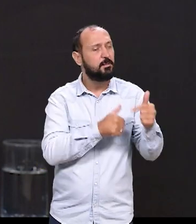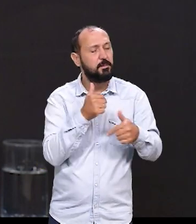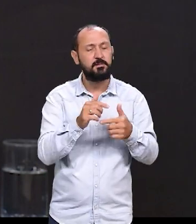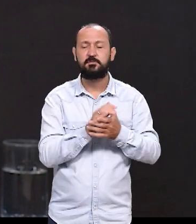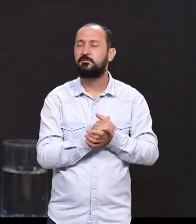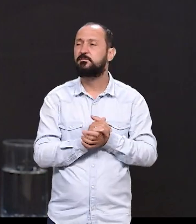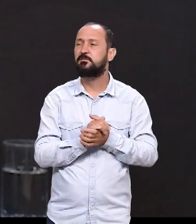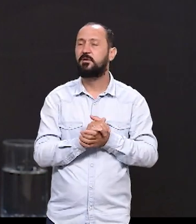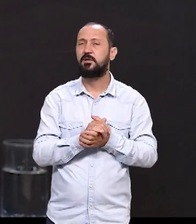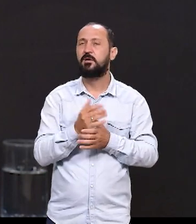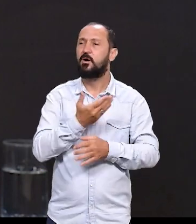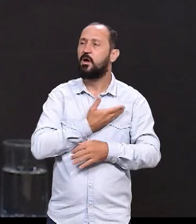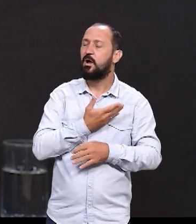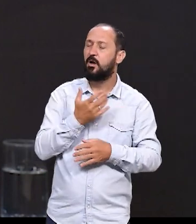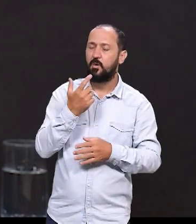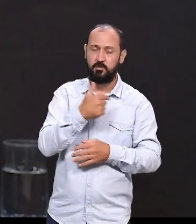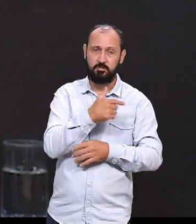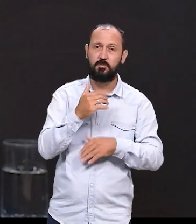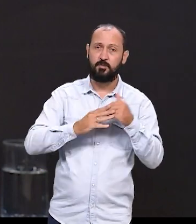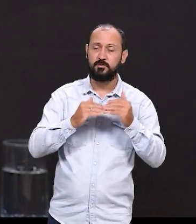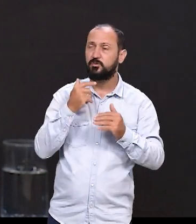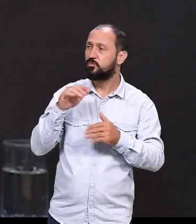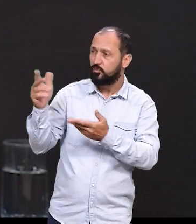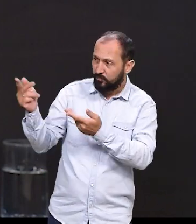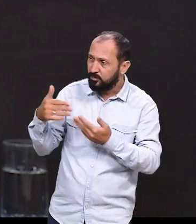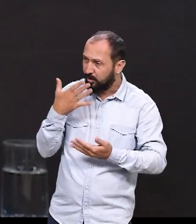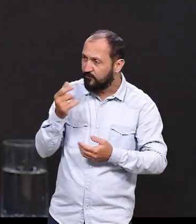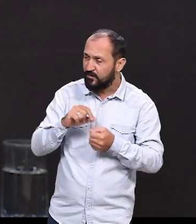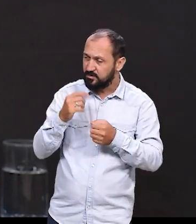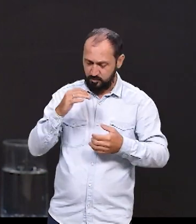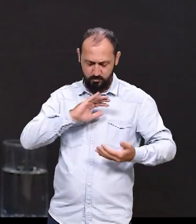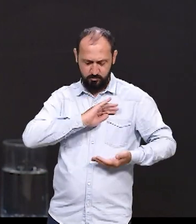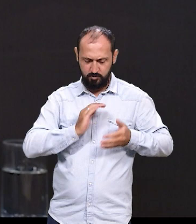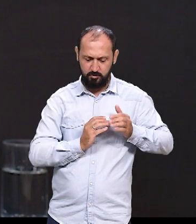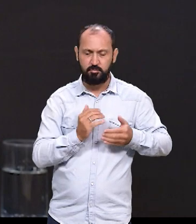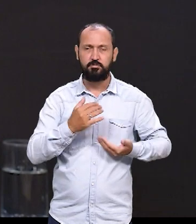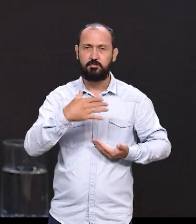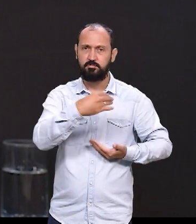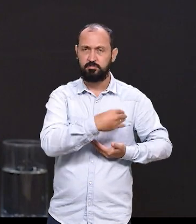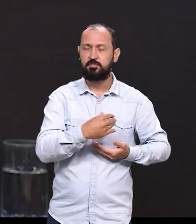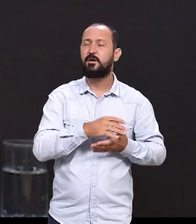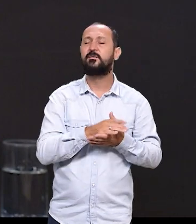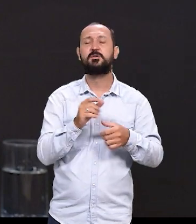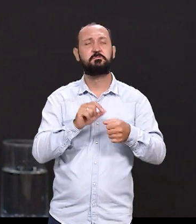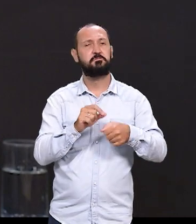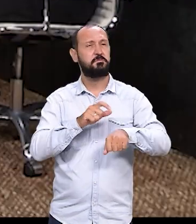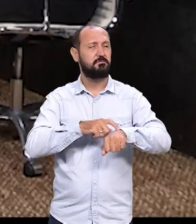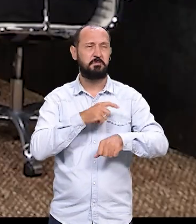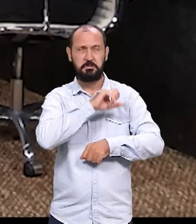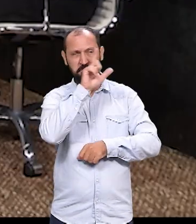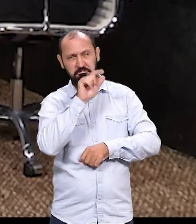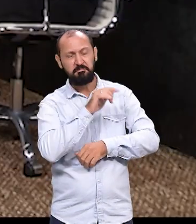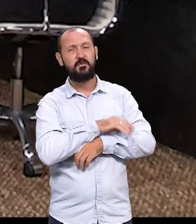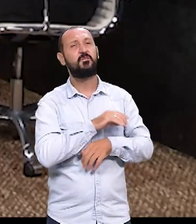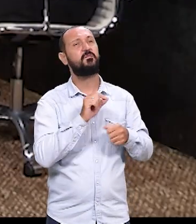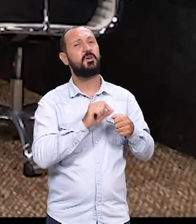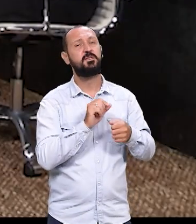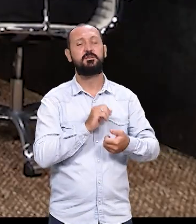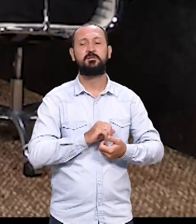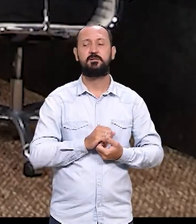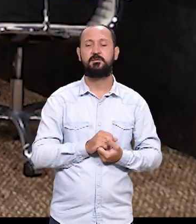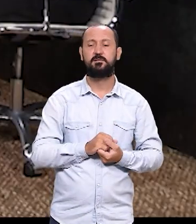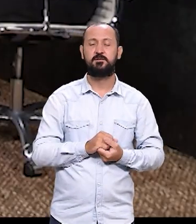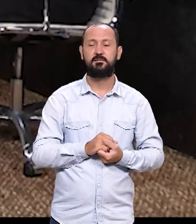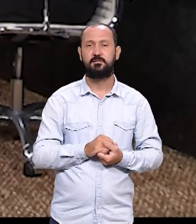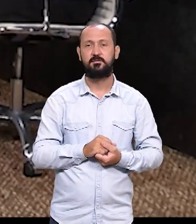Marmitinha dela indo pro trabalho e aí um um colaborador nosso da equipe convidou ela para fazer a mamografia ela fez o exame ali